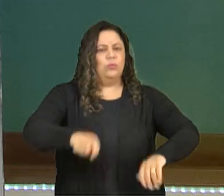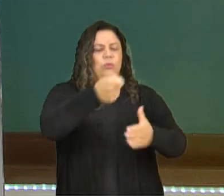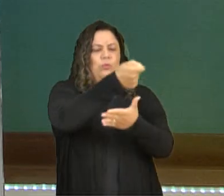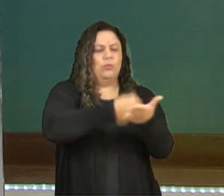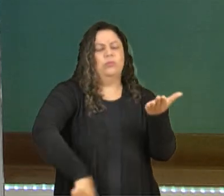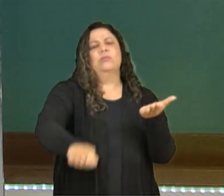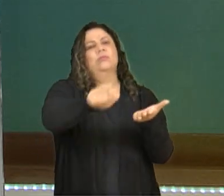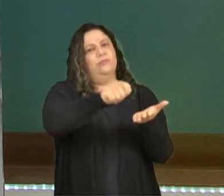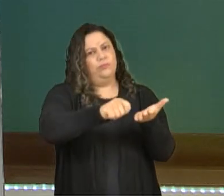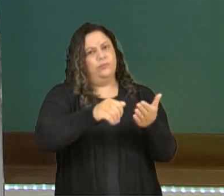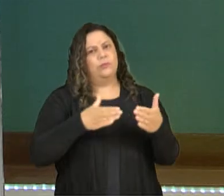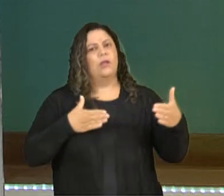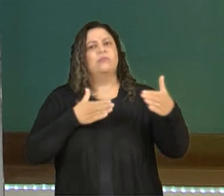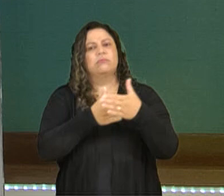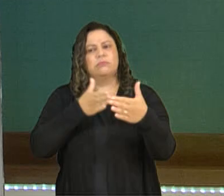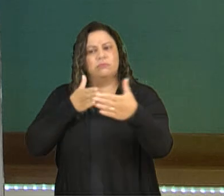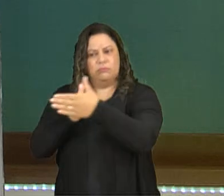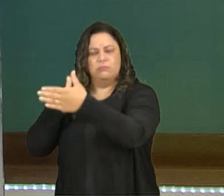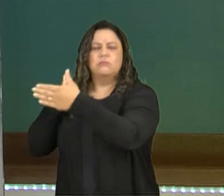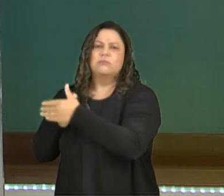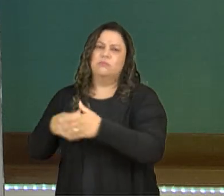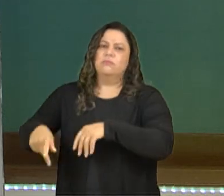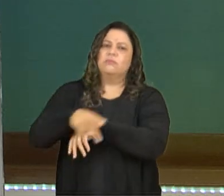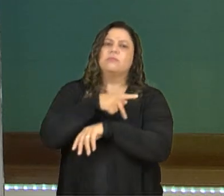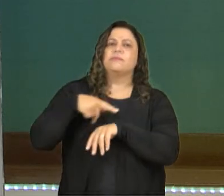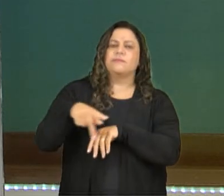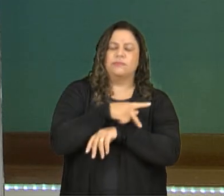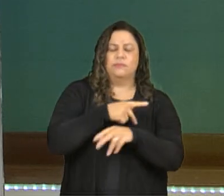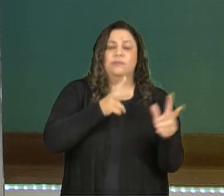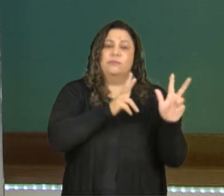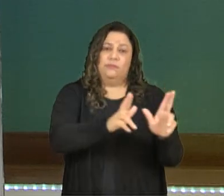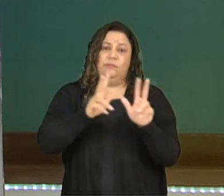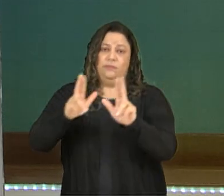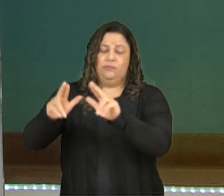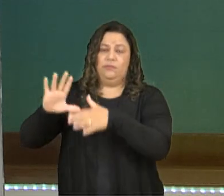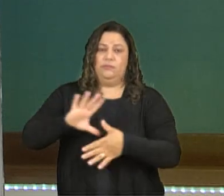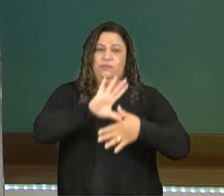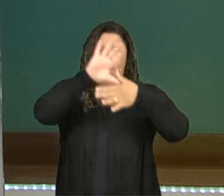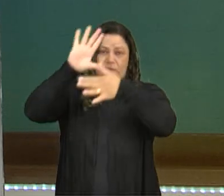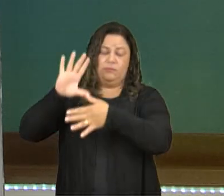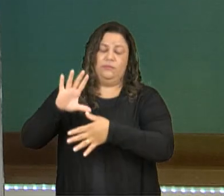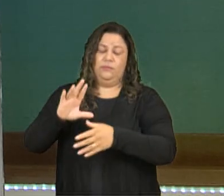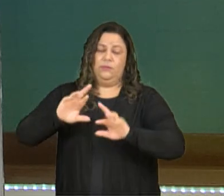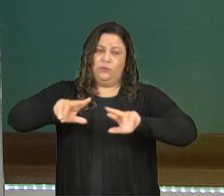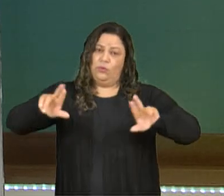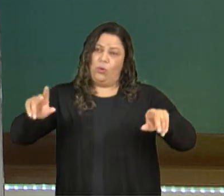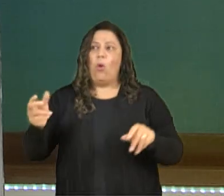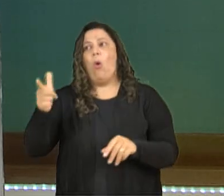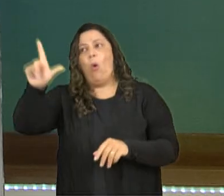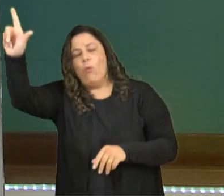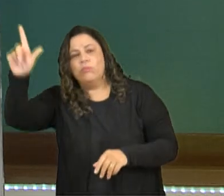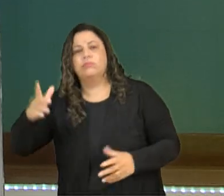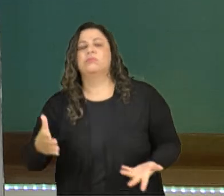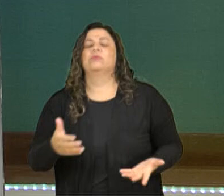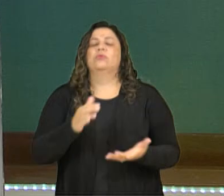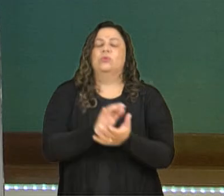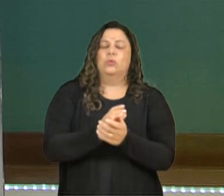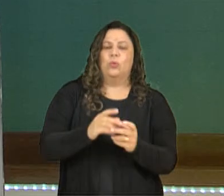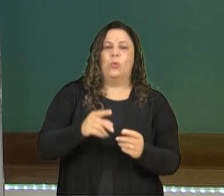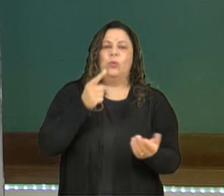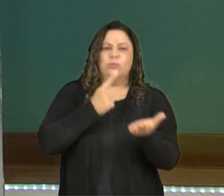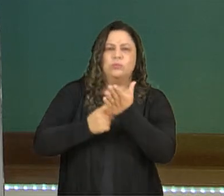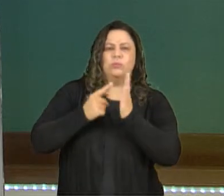escrito, delimitado, onde países do mesmo continente ou de diferentes continentes